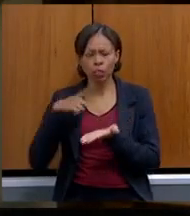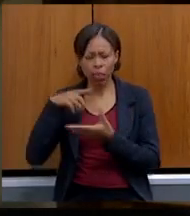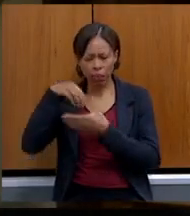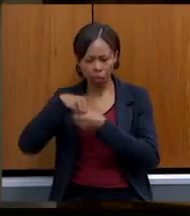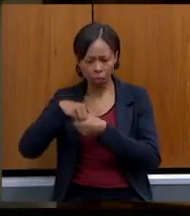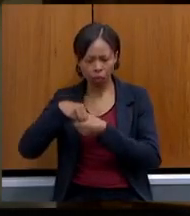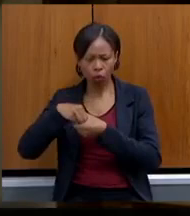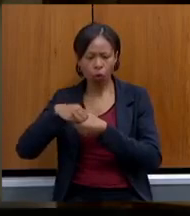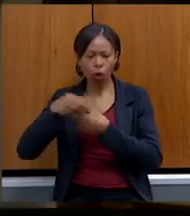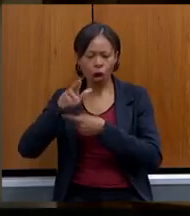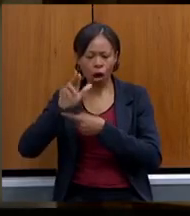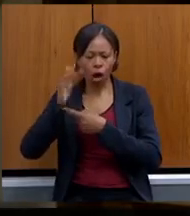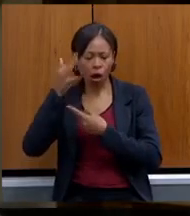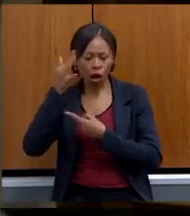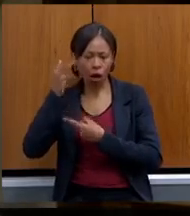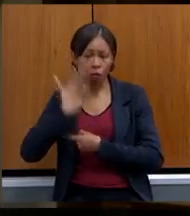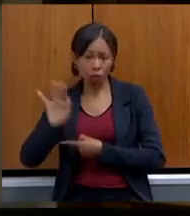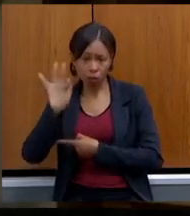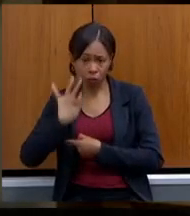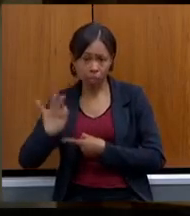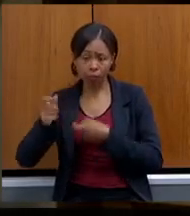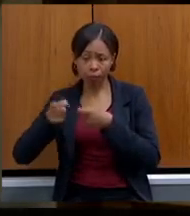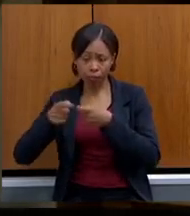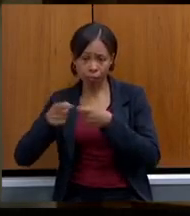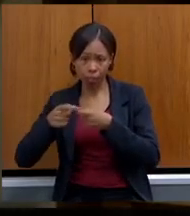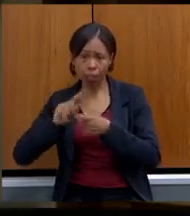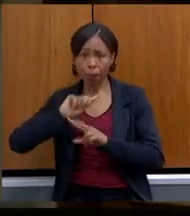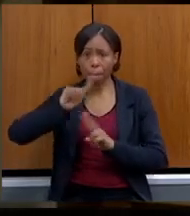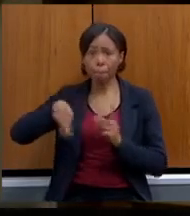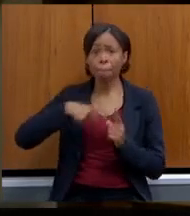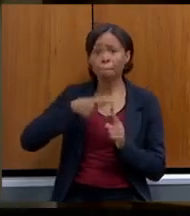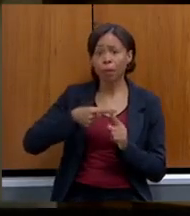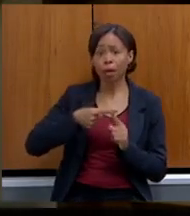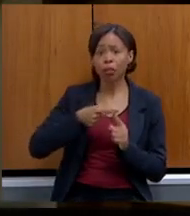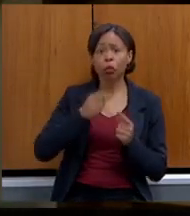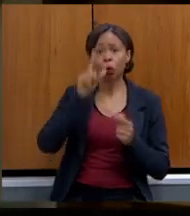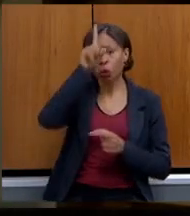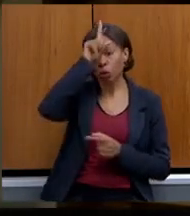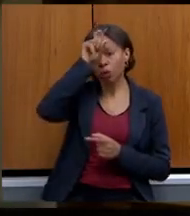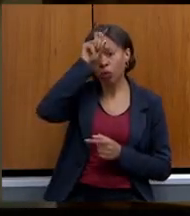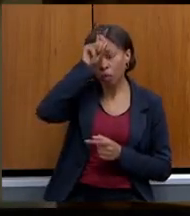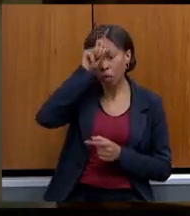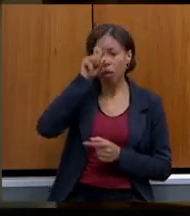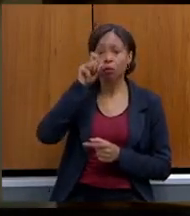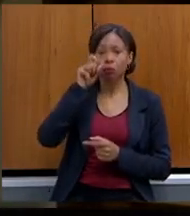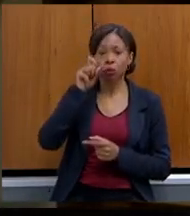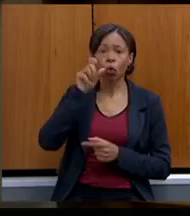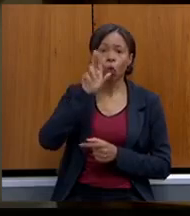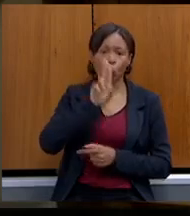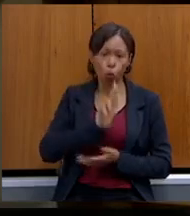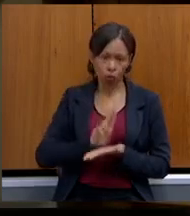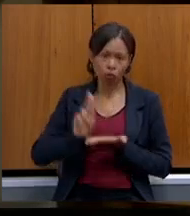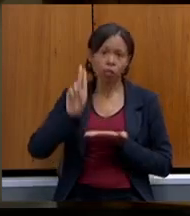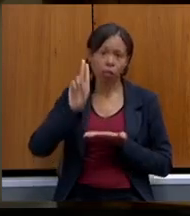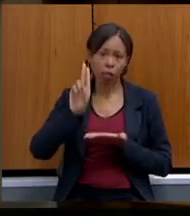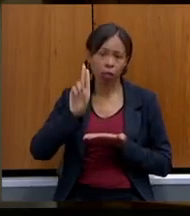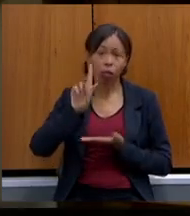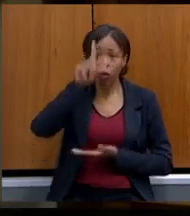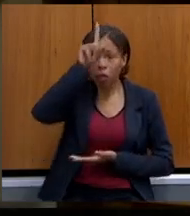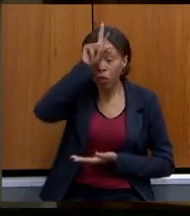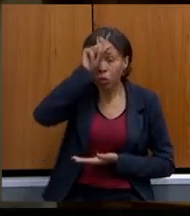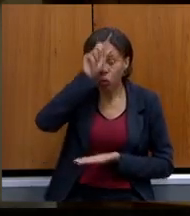Faculdade de Medicina e tem o Hospital Universitário e Hospital Universitário secretária ele hoje ele presta um